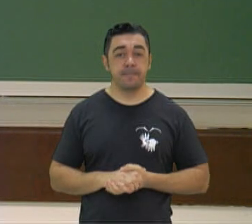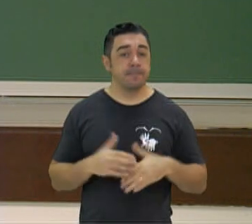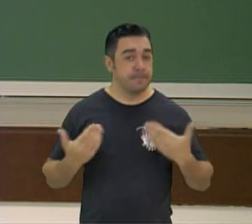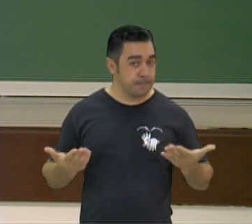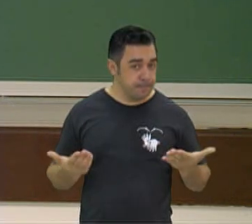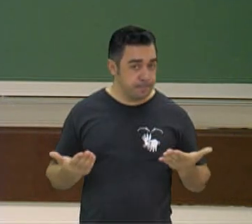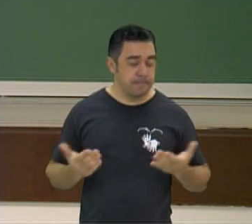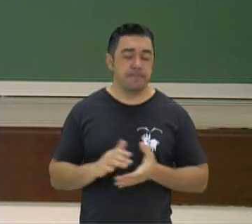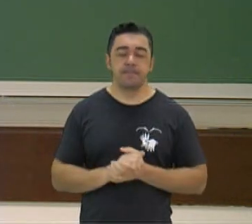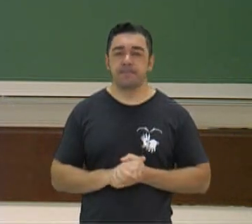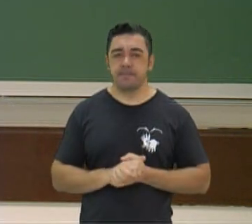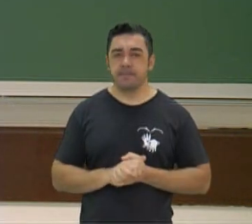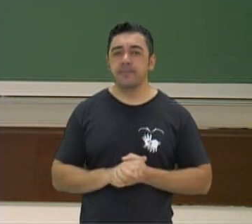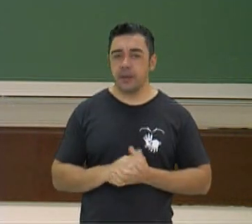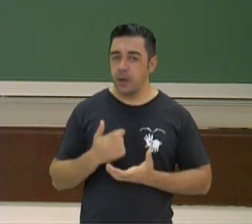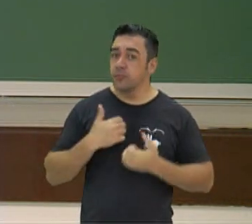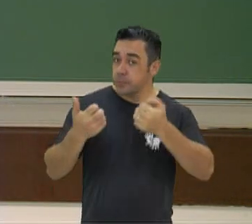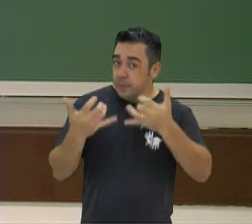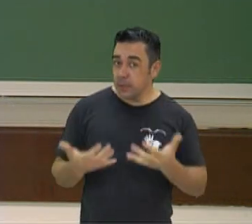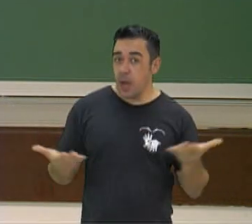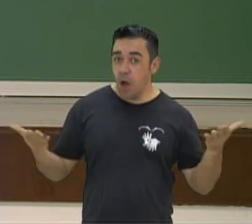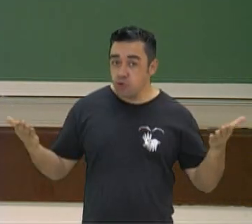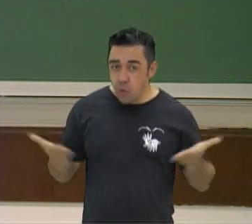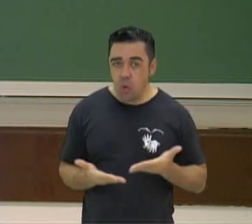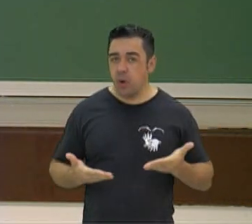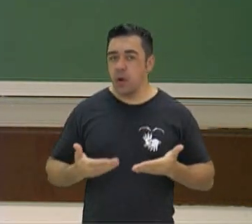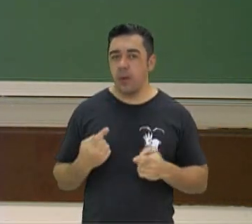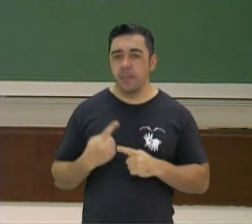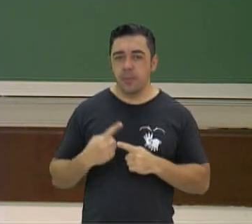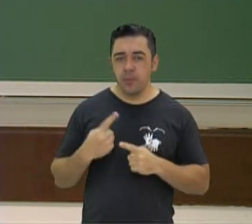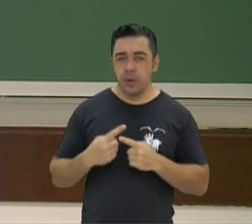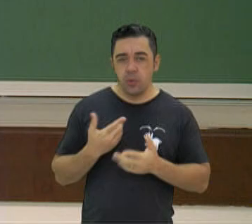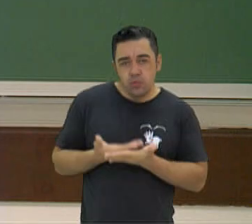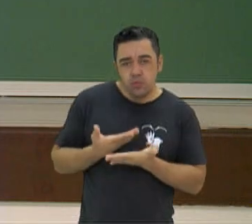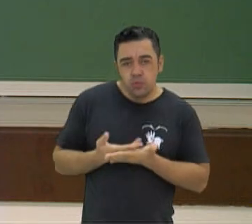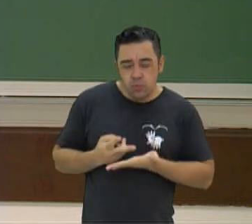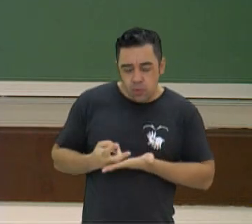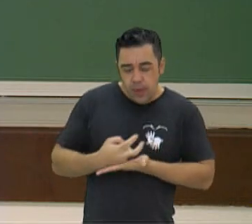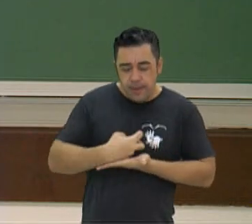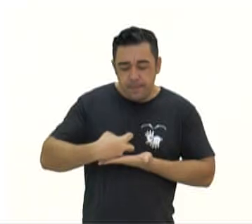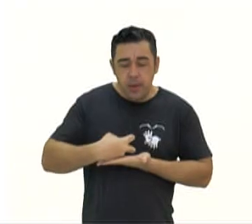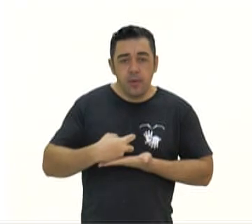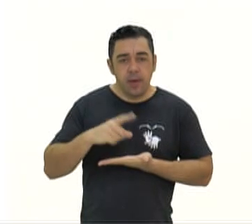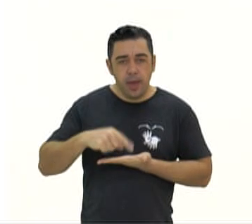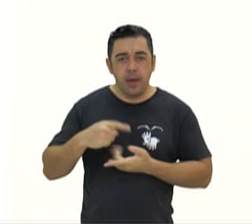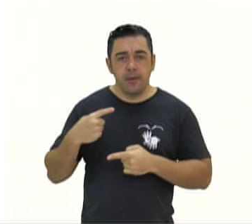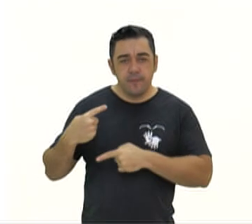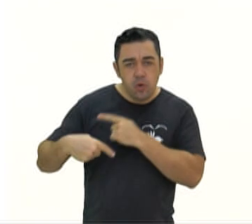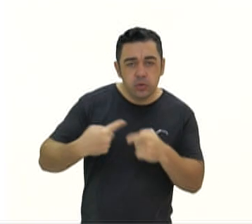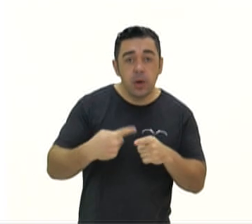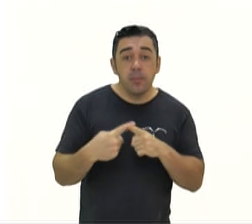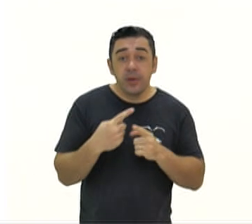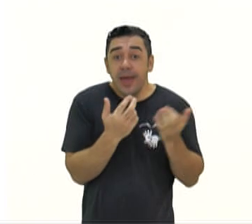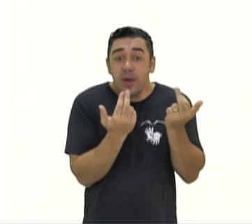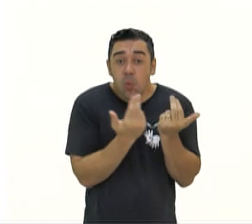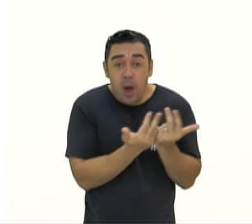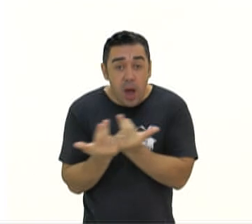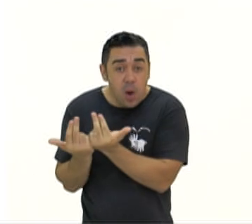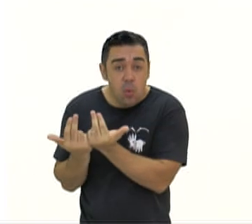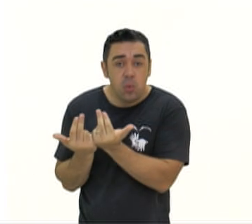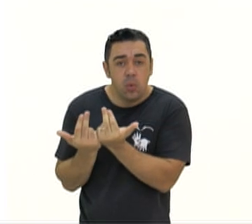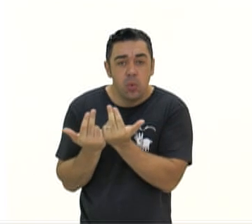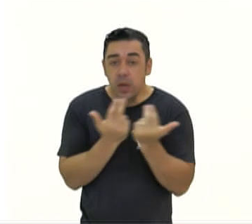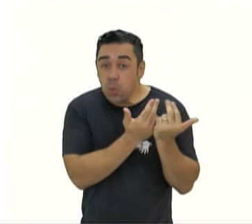E aí, gente? A gente acabou de falar disso, né? Por que a embriologia é uma evidência evolutiva? Porque ela acontece de forma semelhante nas